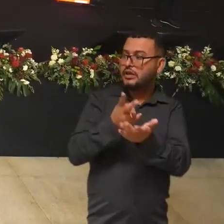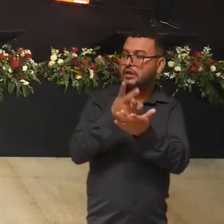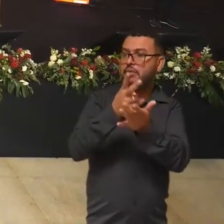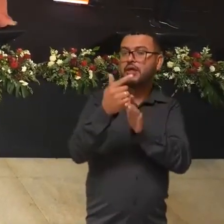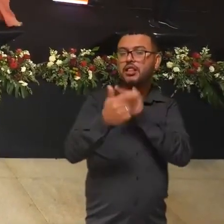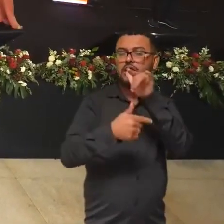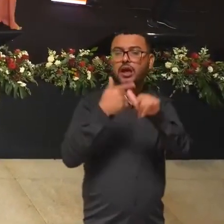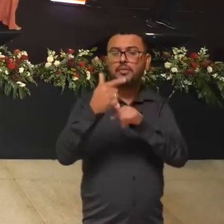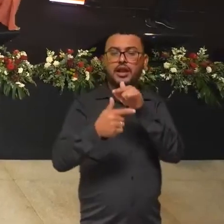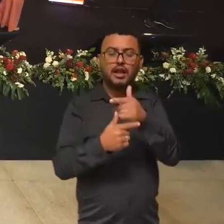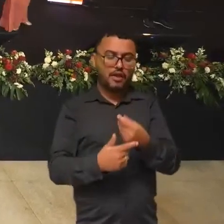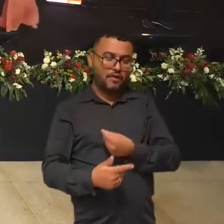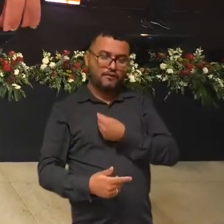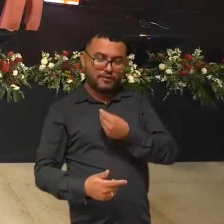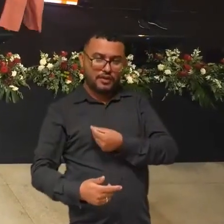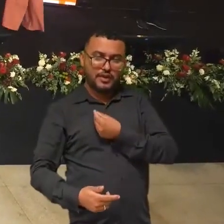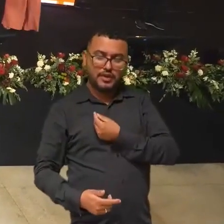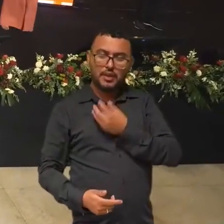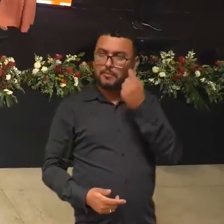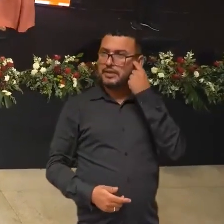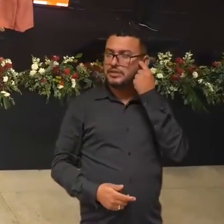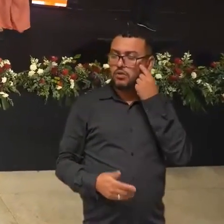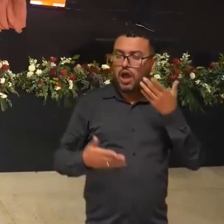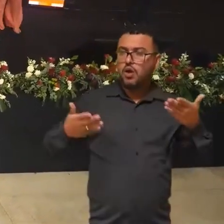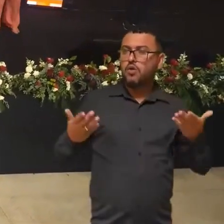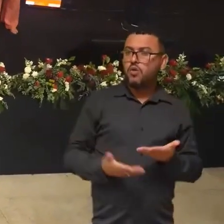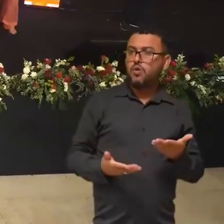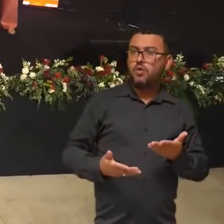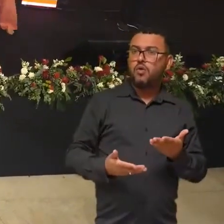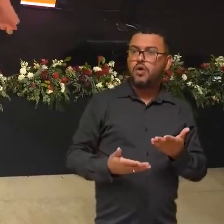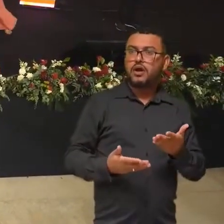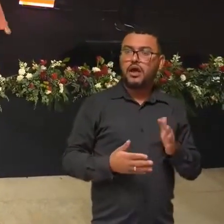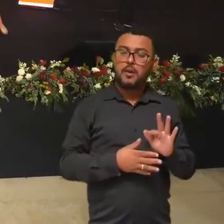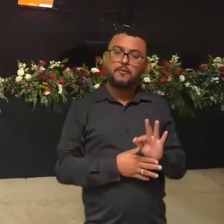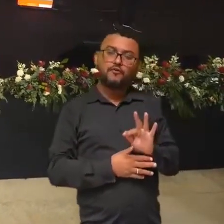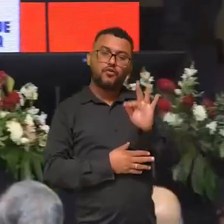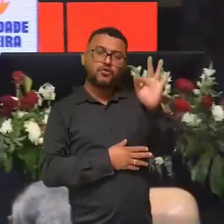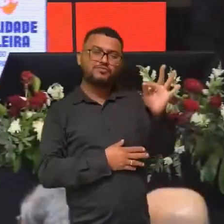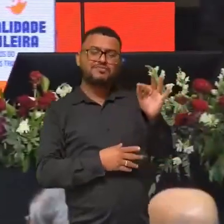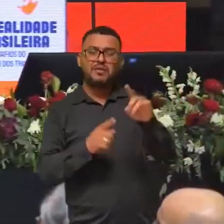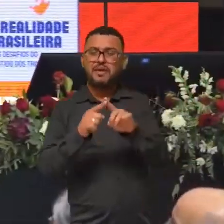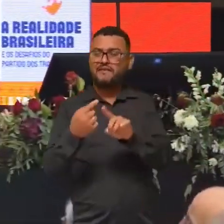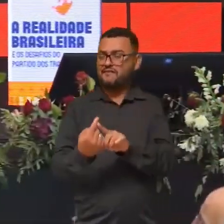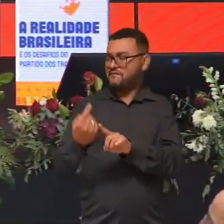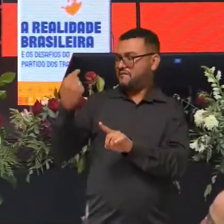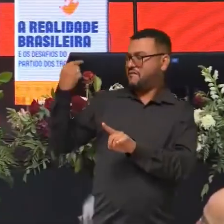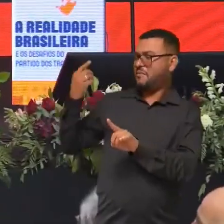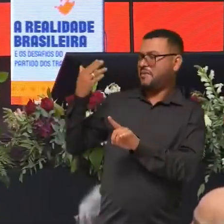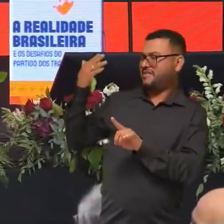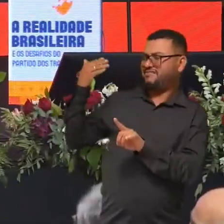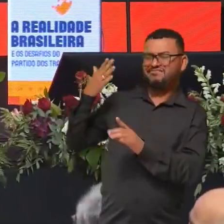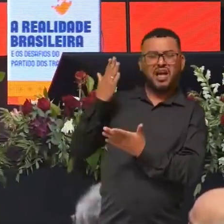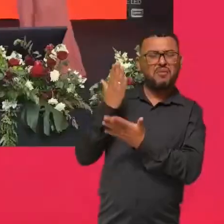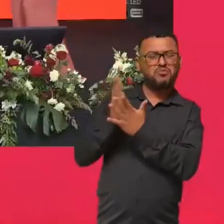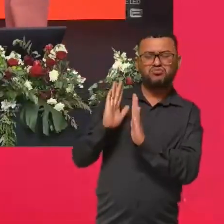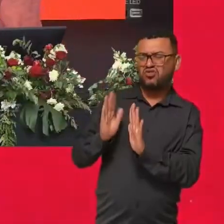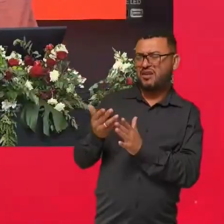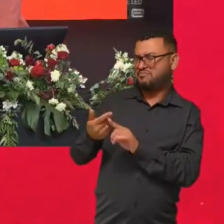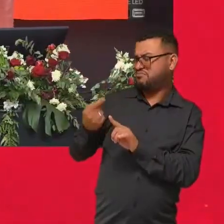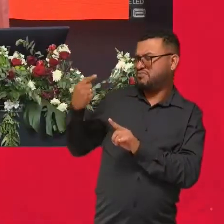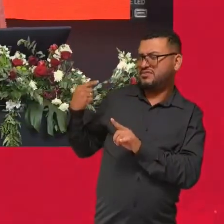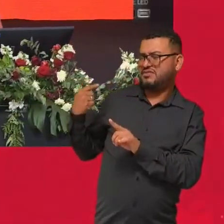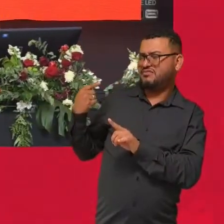futuro e só ir para o passado. O passado é muito bom, gente, mas passou. A gente tem mania de começar contando